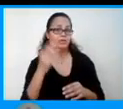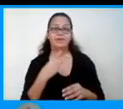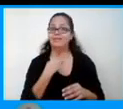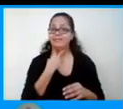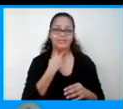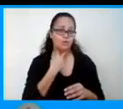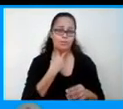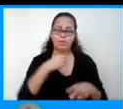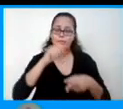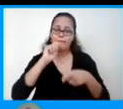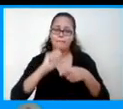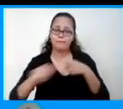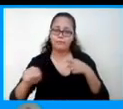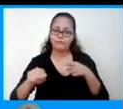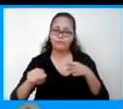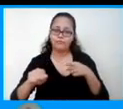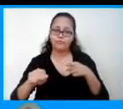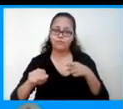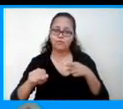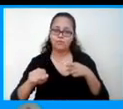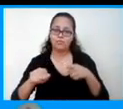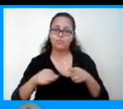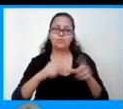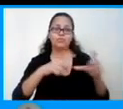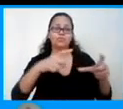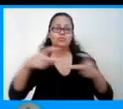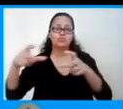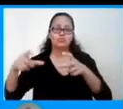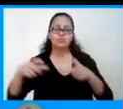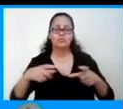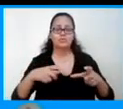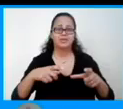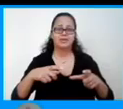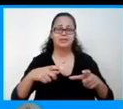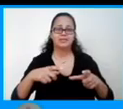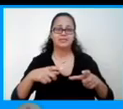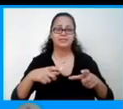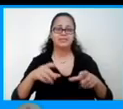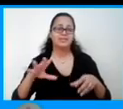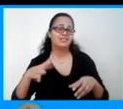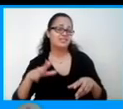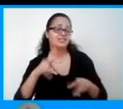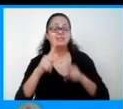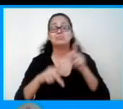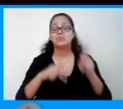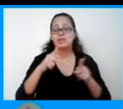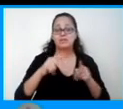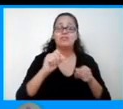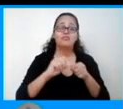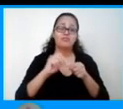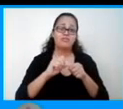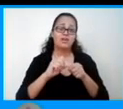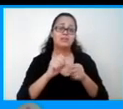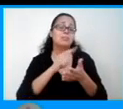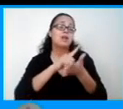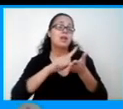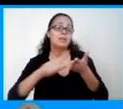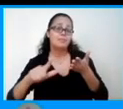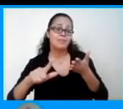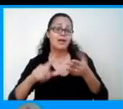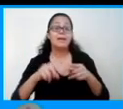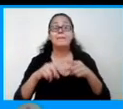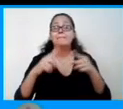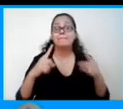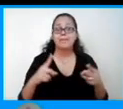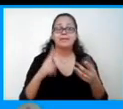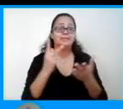em terrenos baldios, terrenos abandonados. Às vezes a população tenta fazer isso como uma forma de limpeza, mas isso não é adequado.